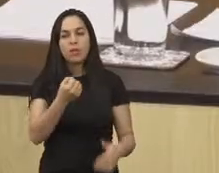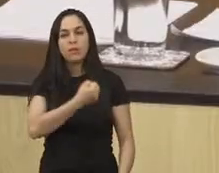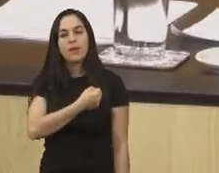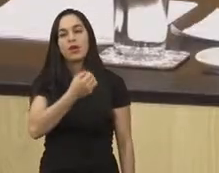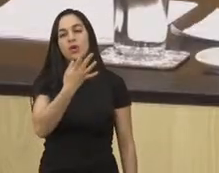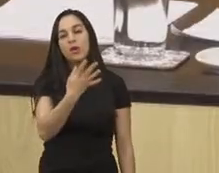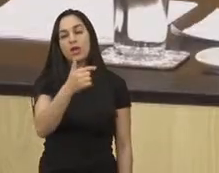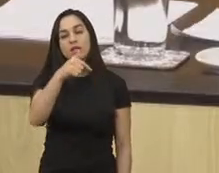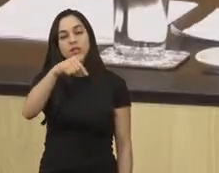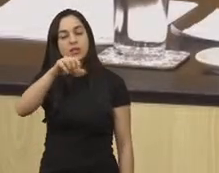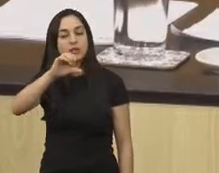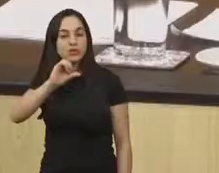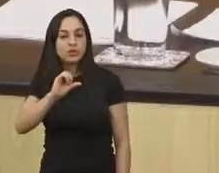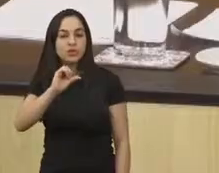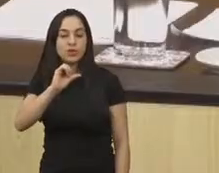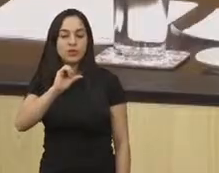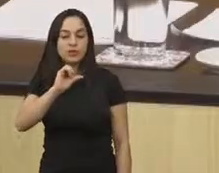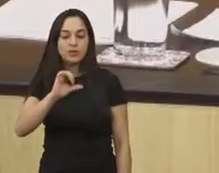479.